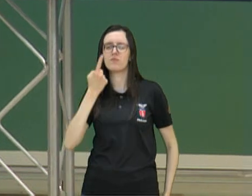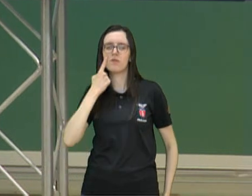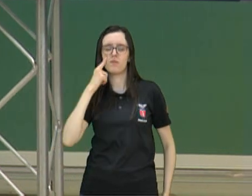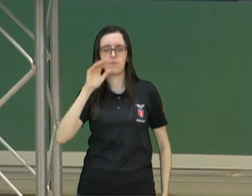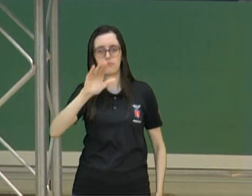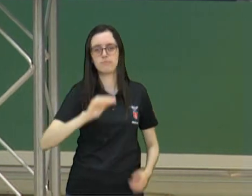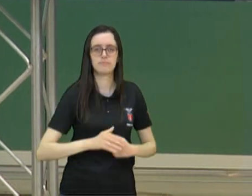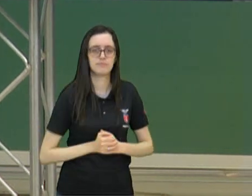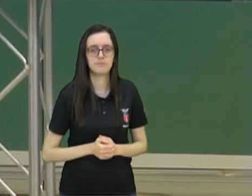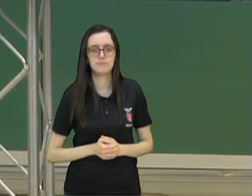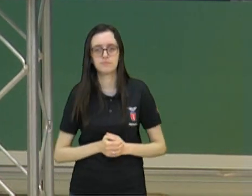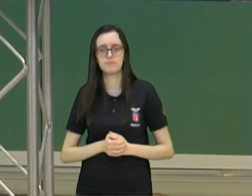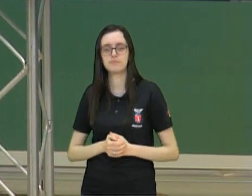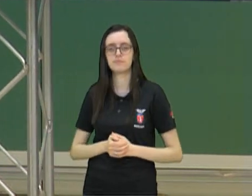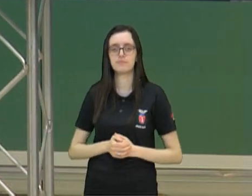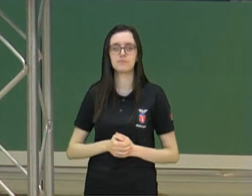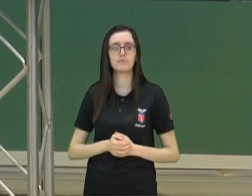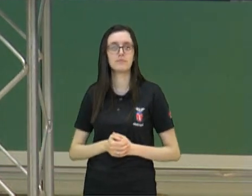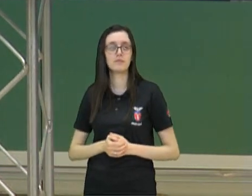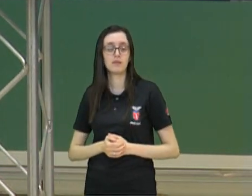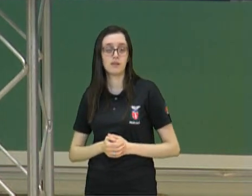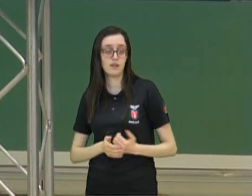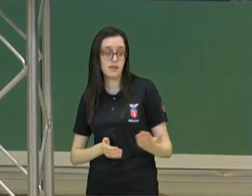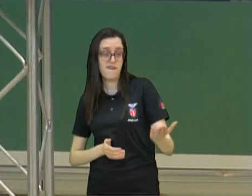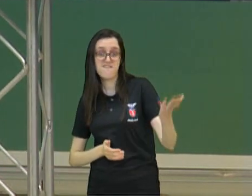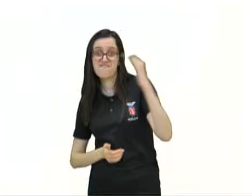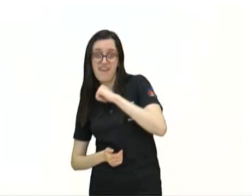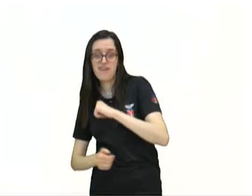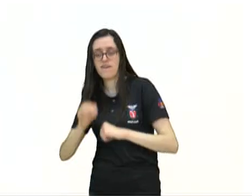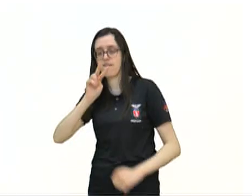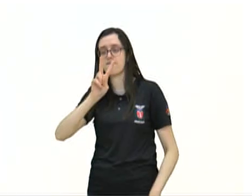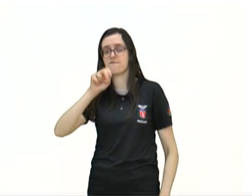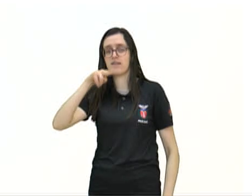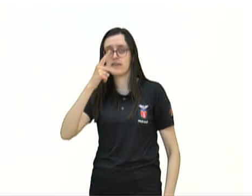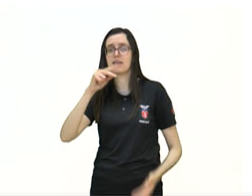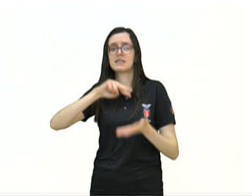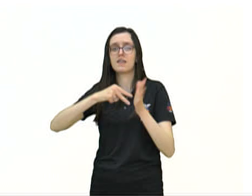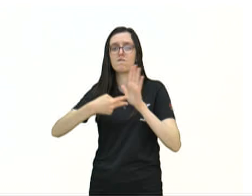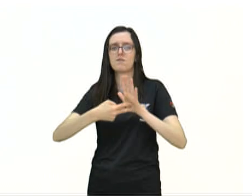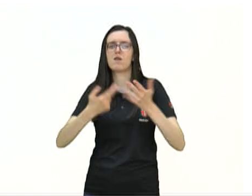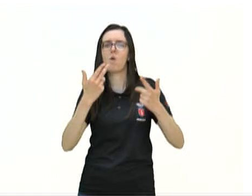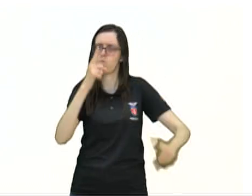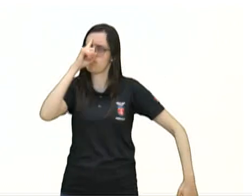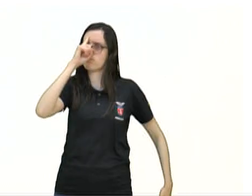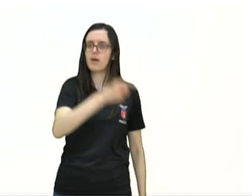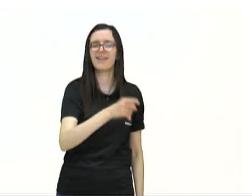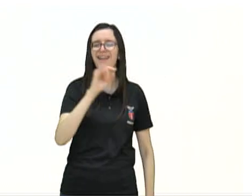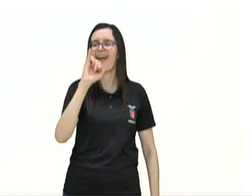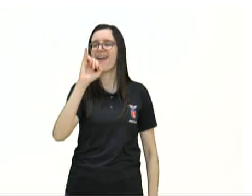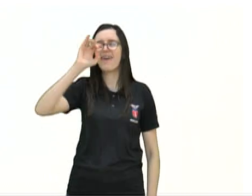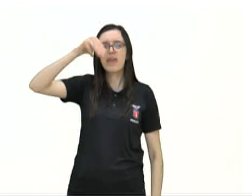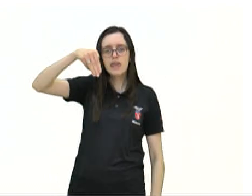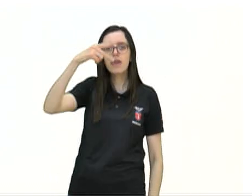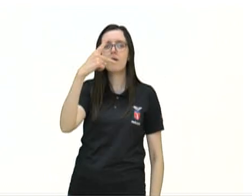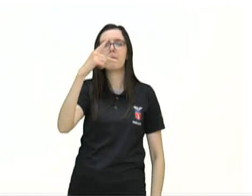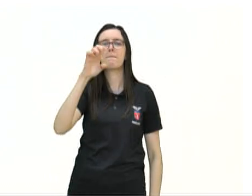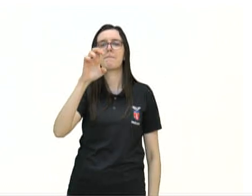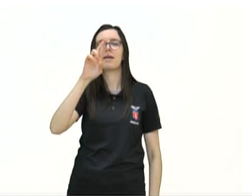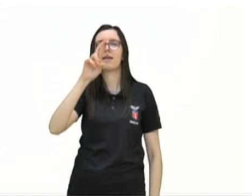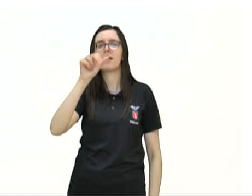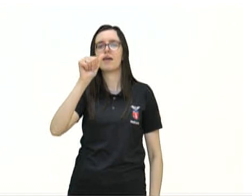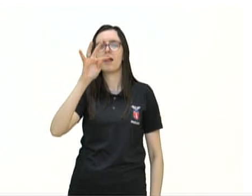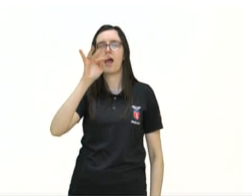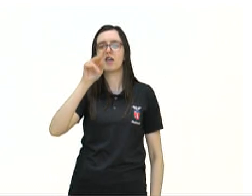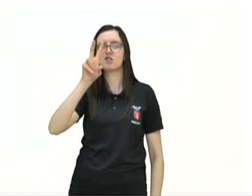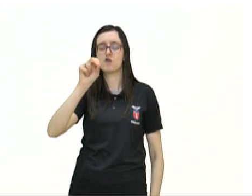Olha só. Venha, ele é um imperativo. O imperativo, ele vai exercer algumas funções,